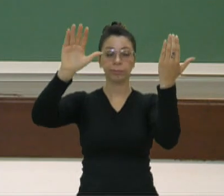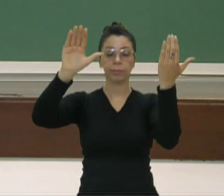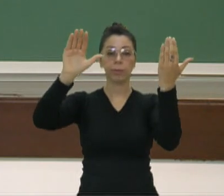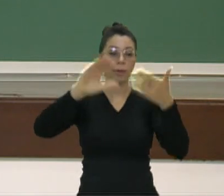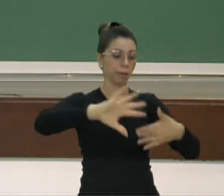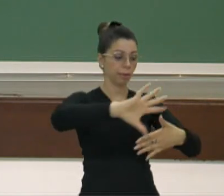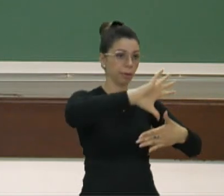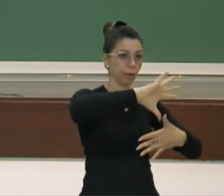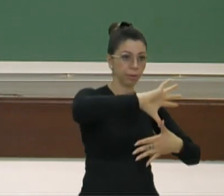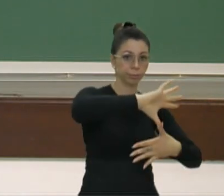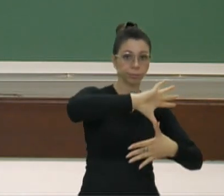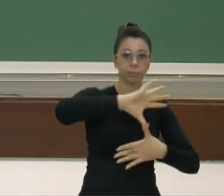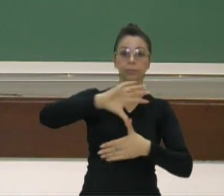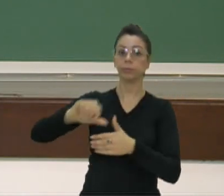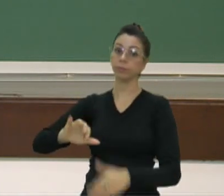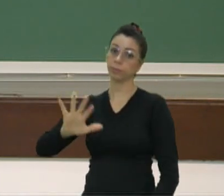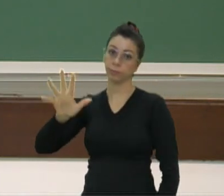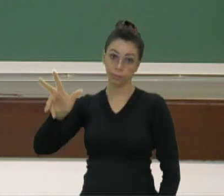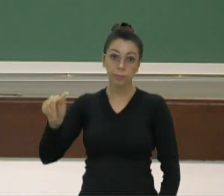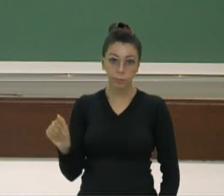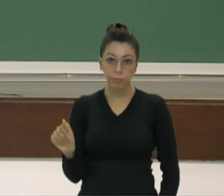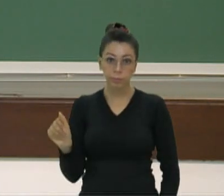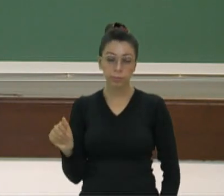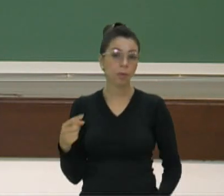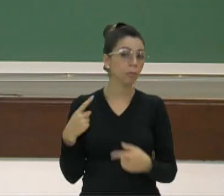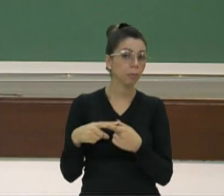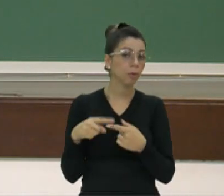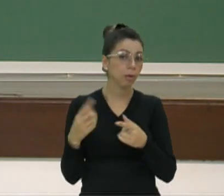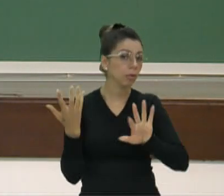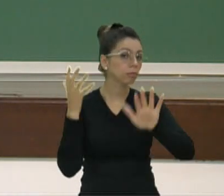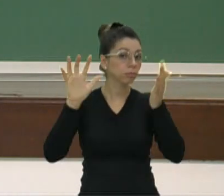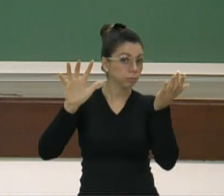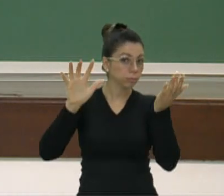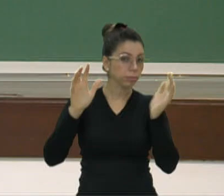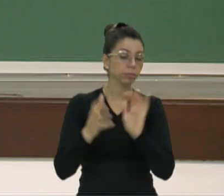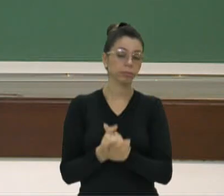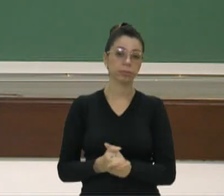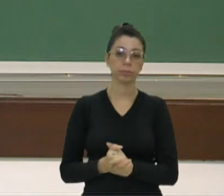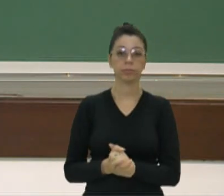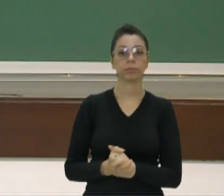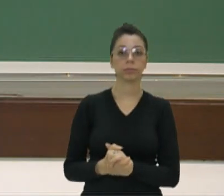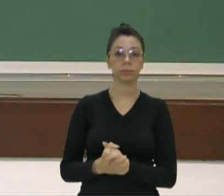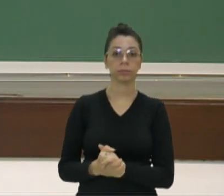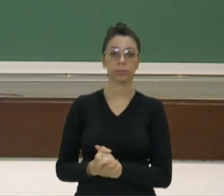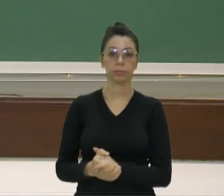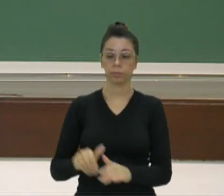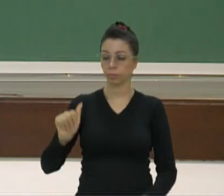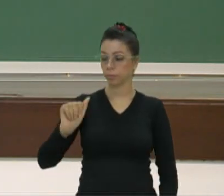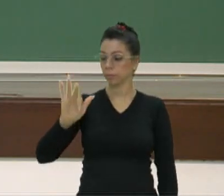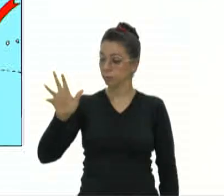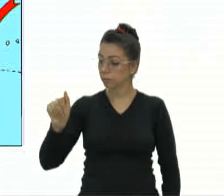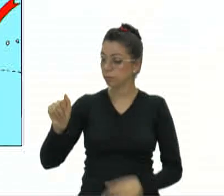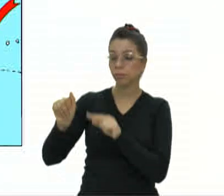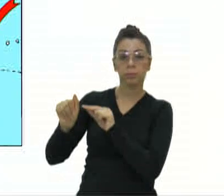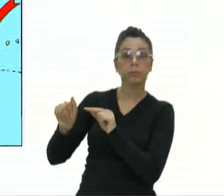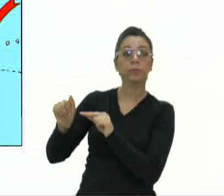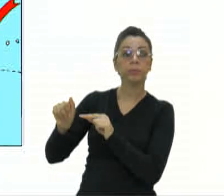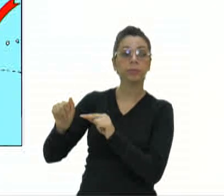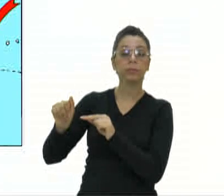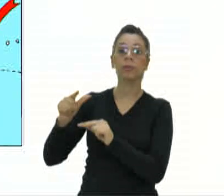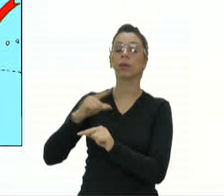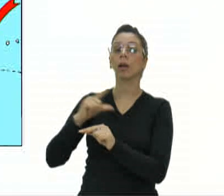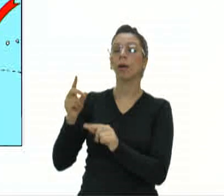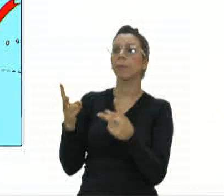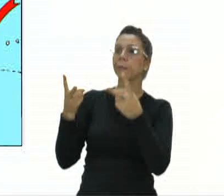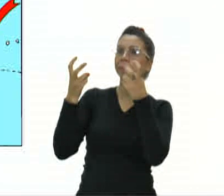região americana quanto na região africana. E na região africana, parando um pouquinho mais aqui, logicamente dá